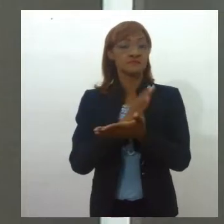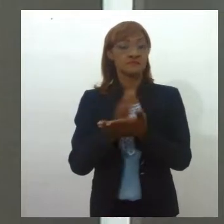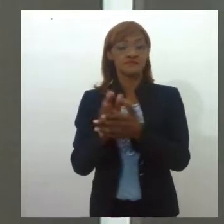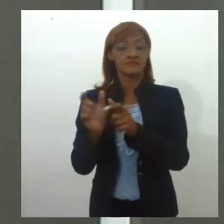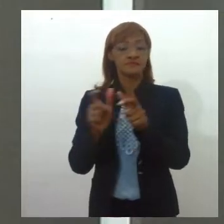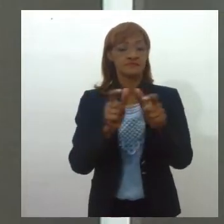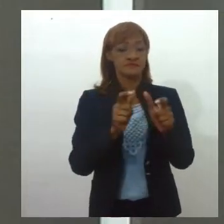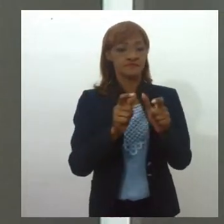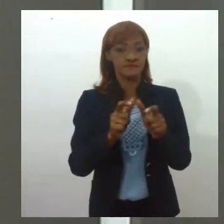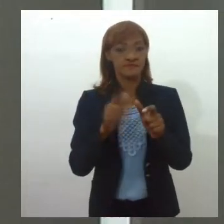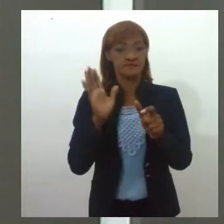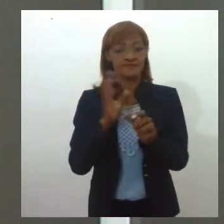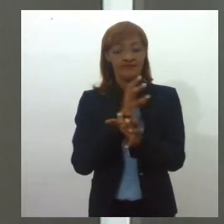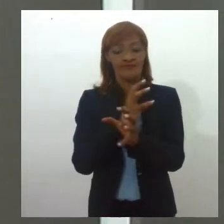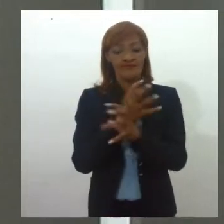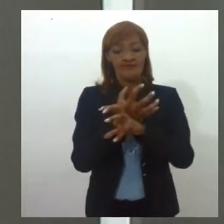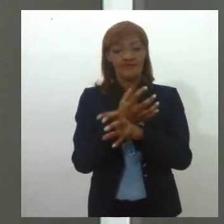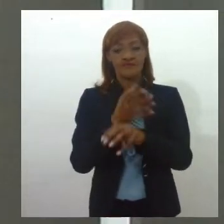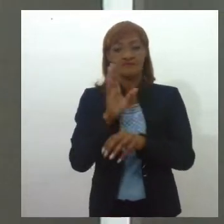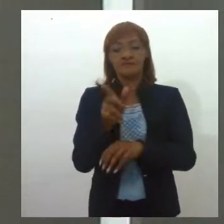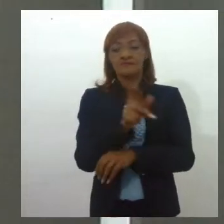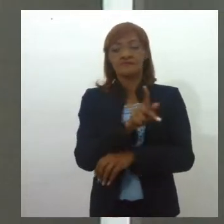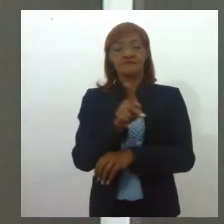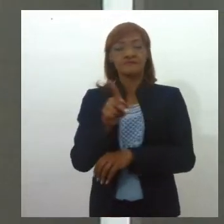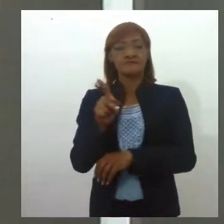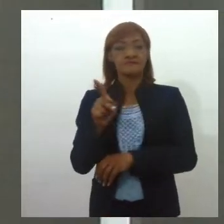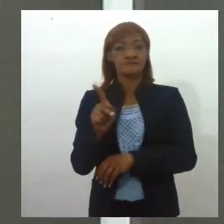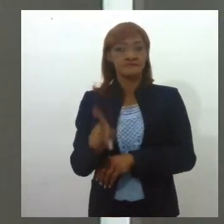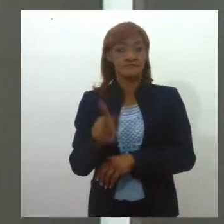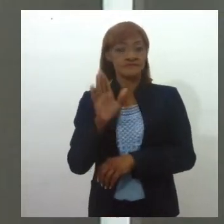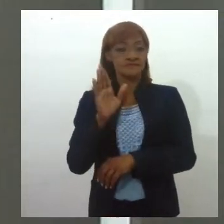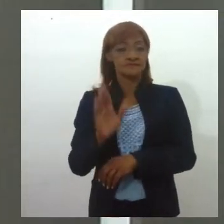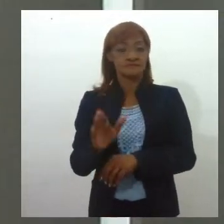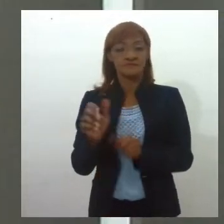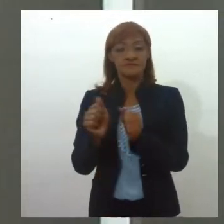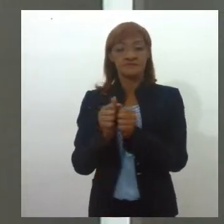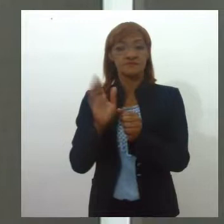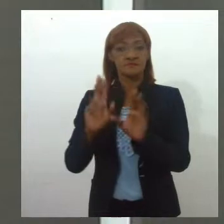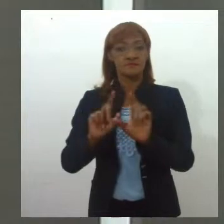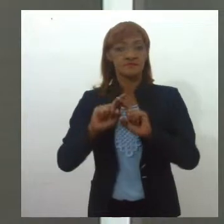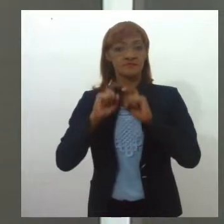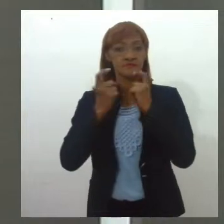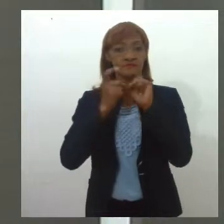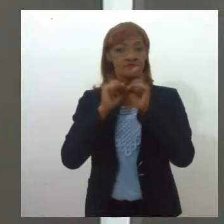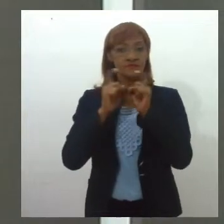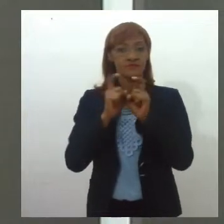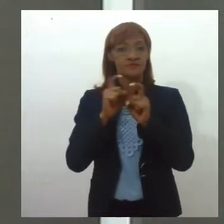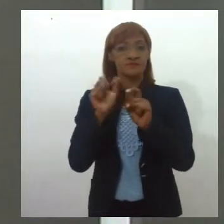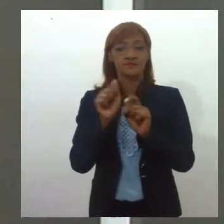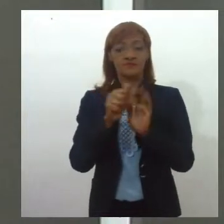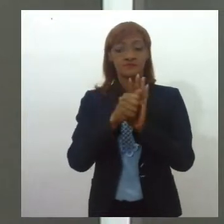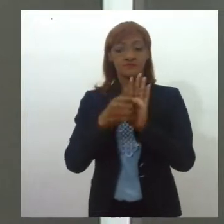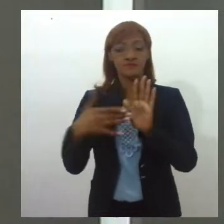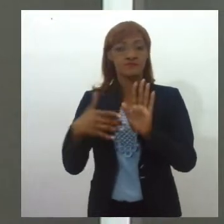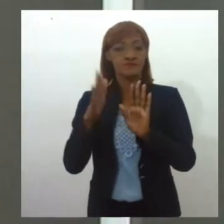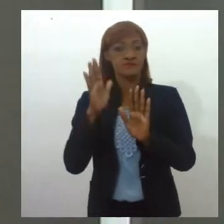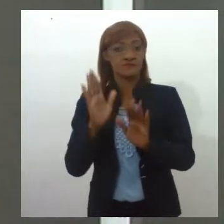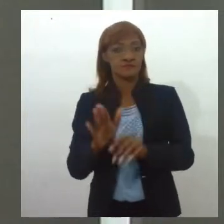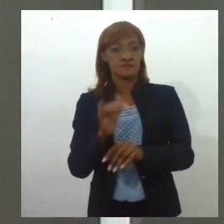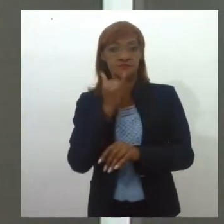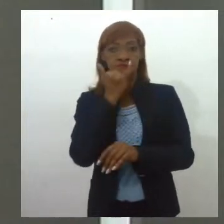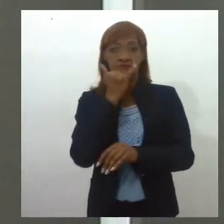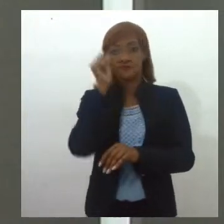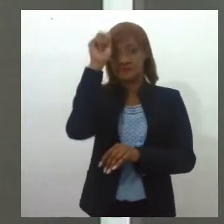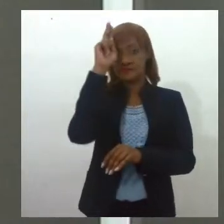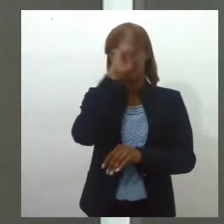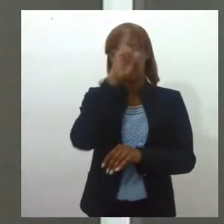estado. Presidência da Lese se reúne com motoristas de aplicativo. A categoria pediu apoio para algumas reivindicações. Fim de